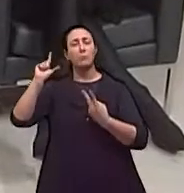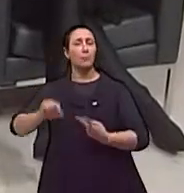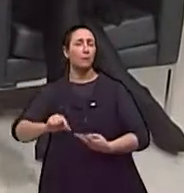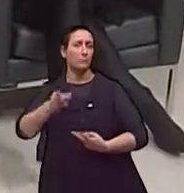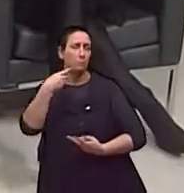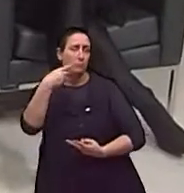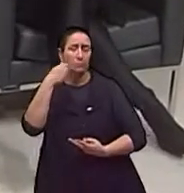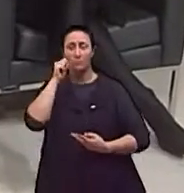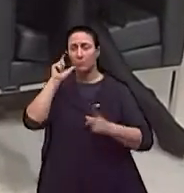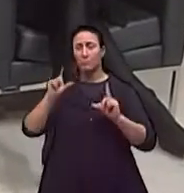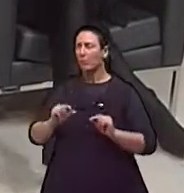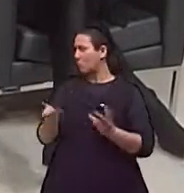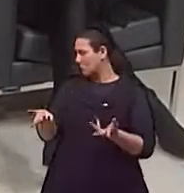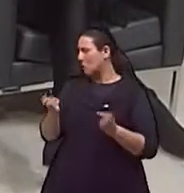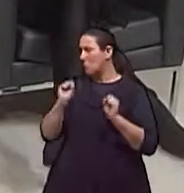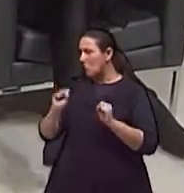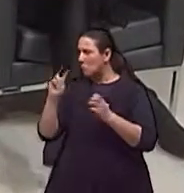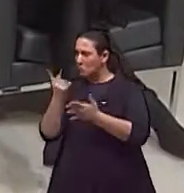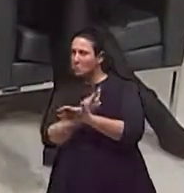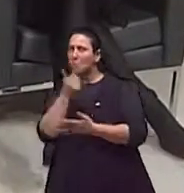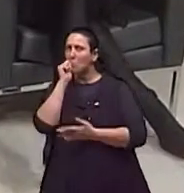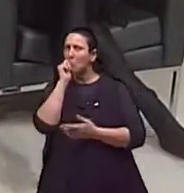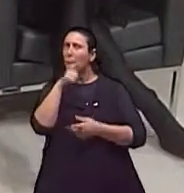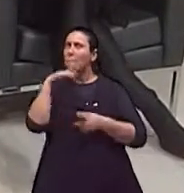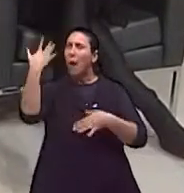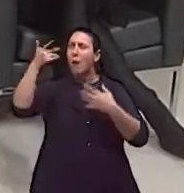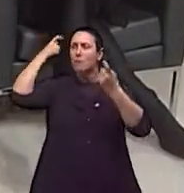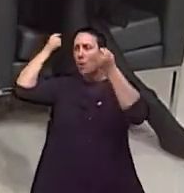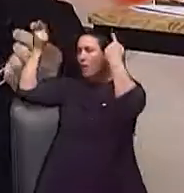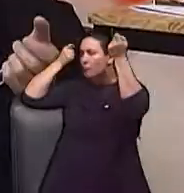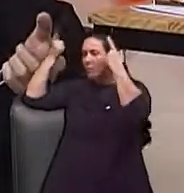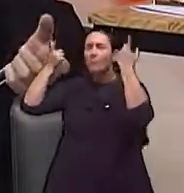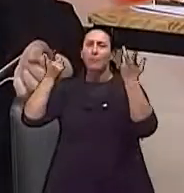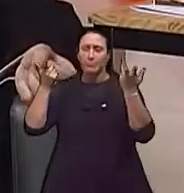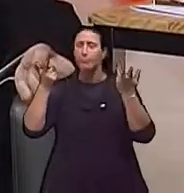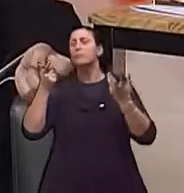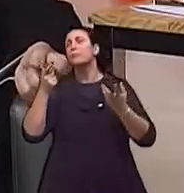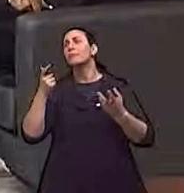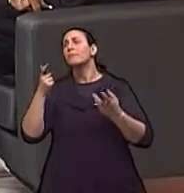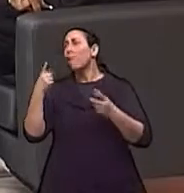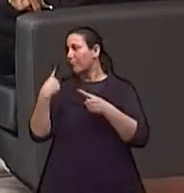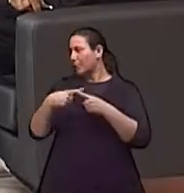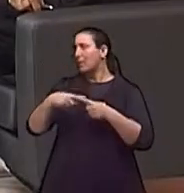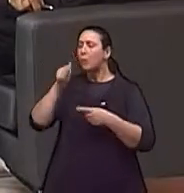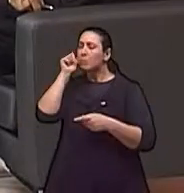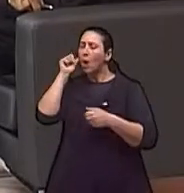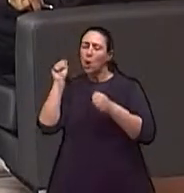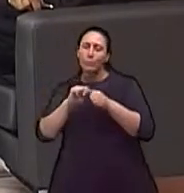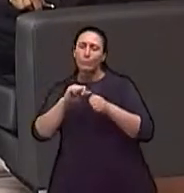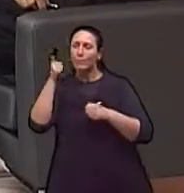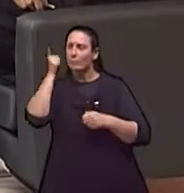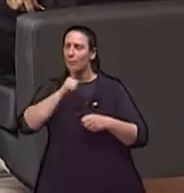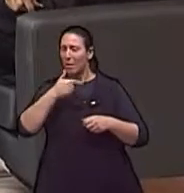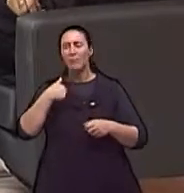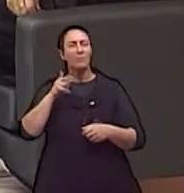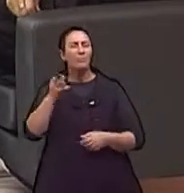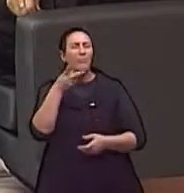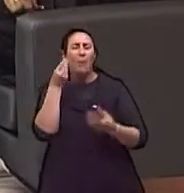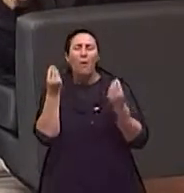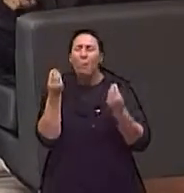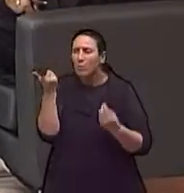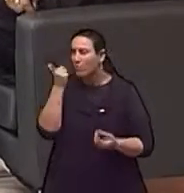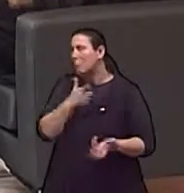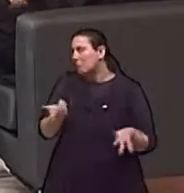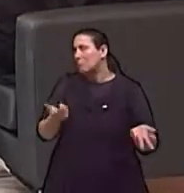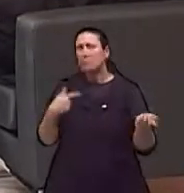que porque as mulheres também são um pouco mais criativas às vezes que mais criativas a gente faz três tarefas mesmo tempo el H me diz mas como é que tu pode